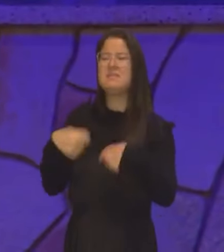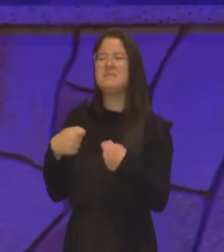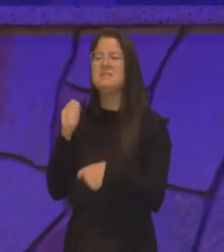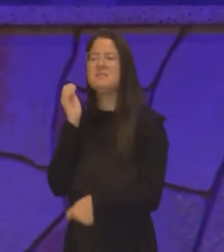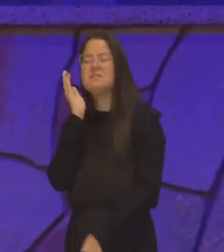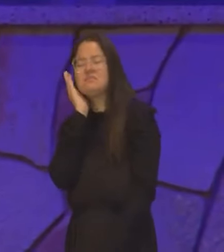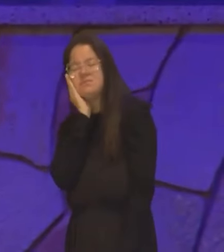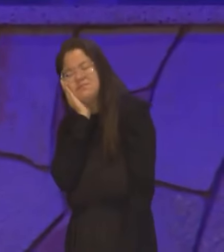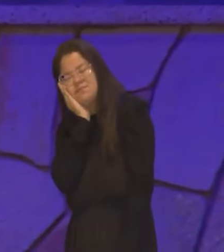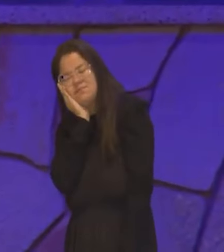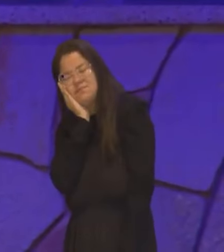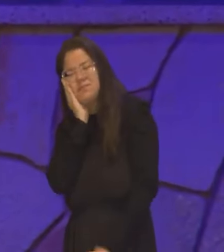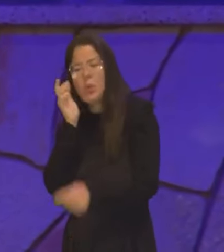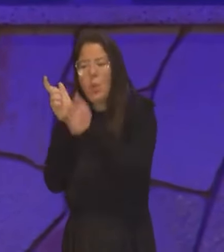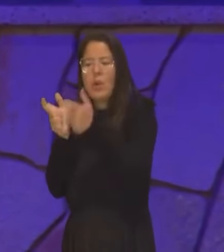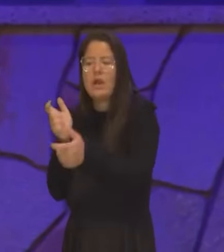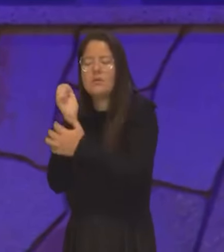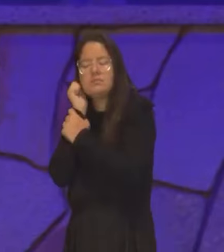lugar.